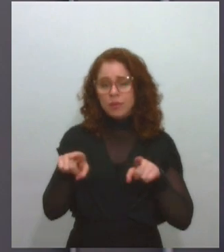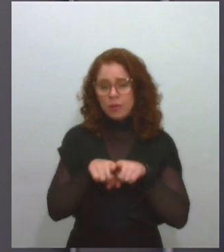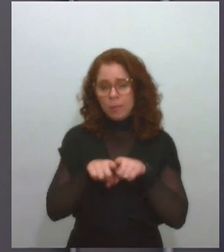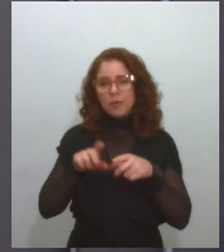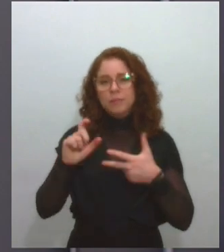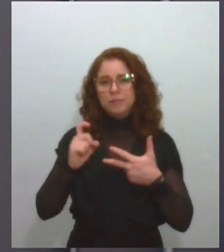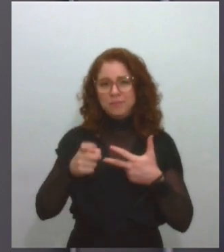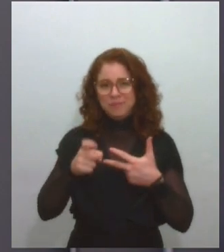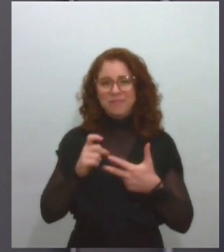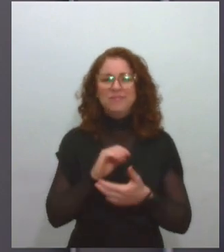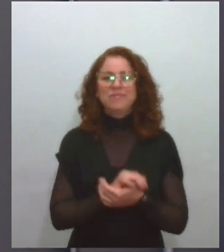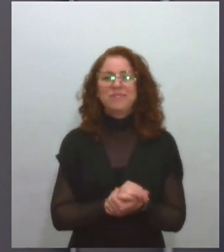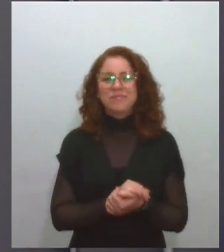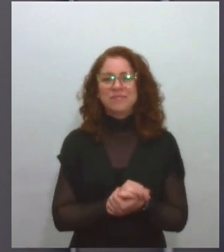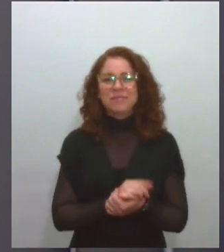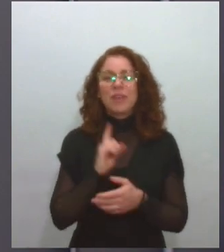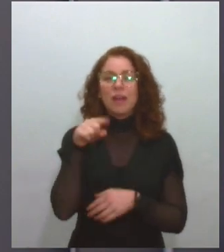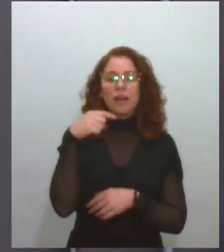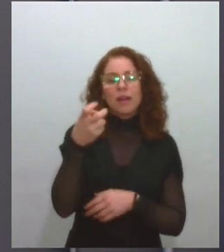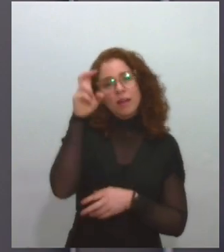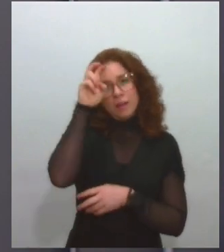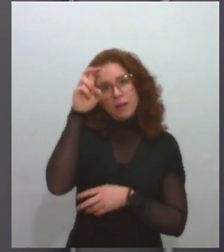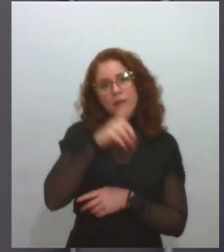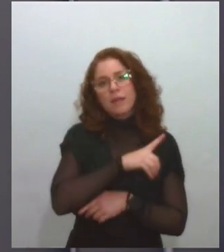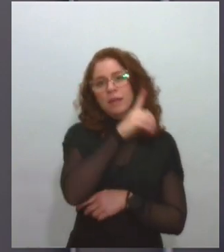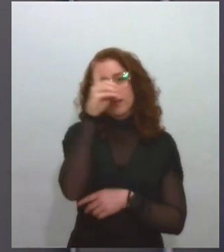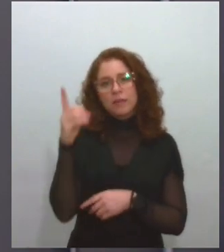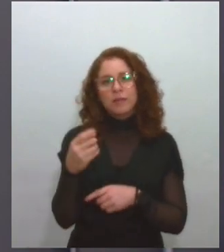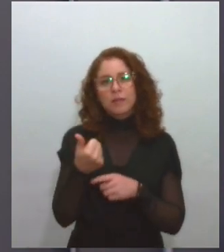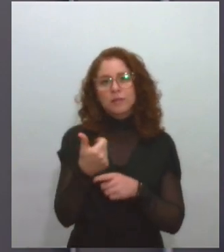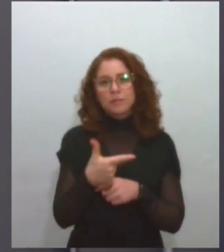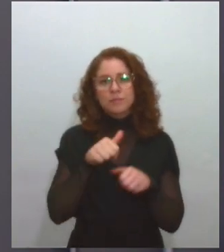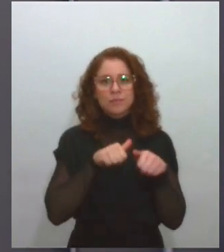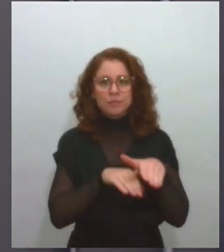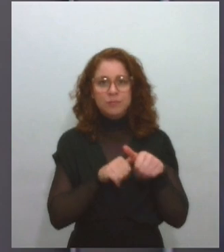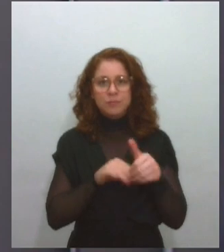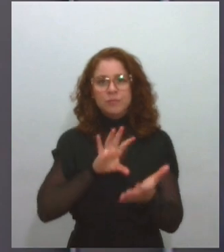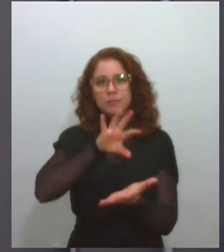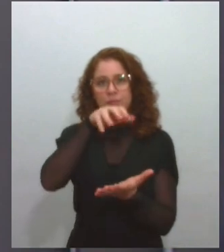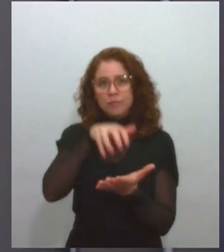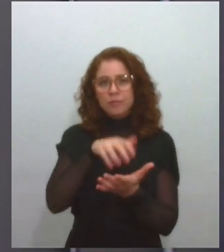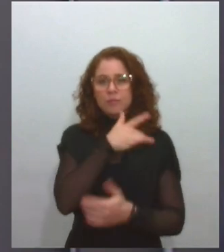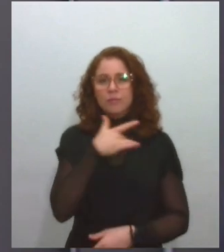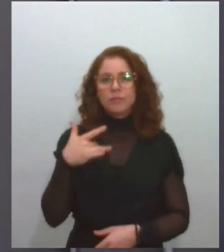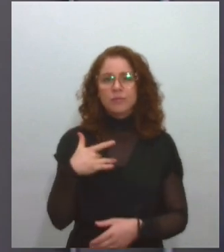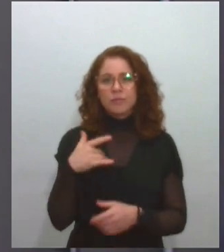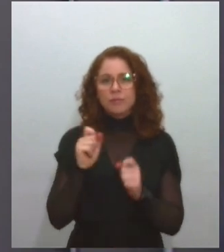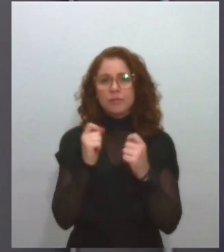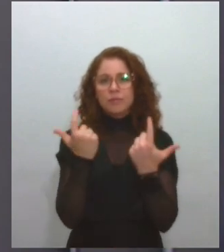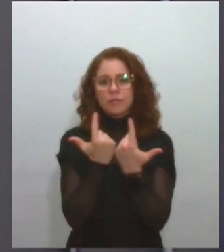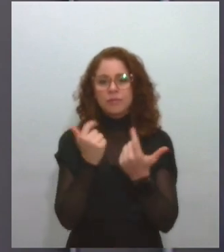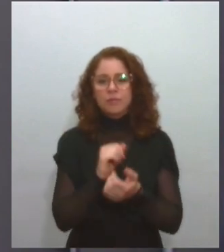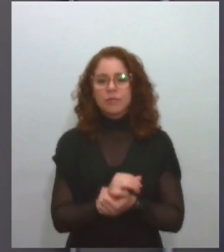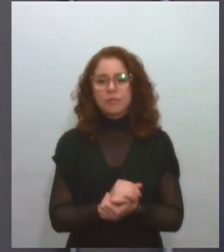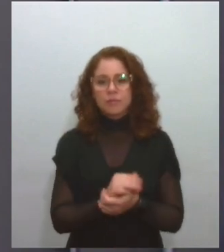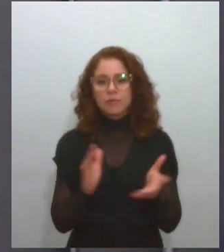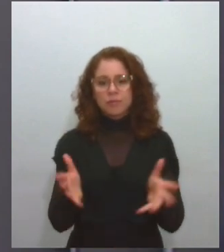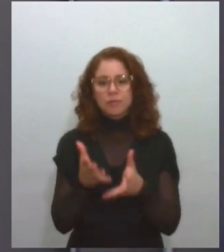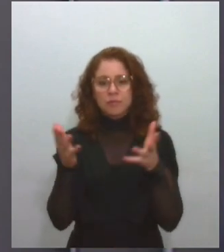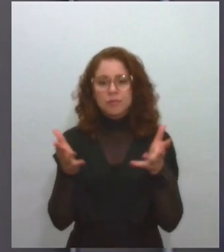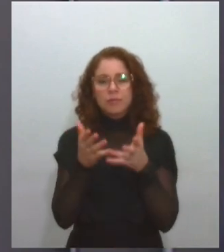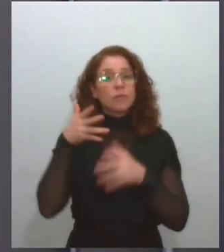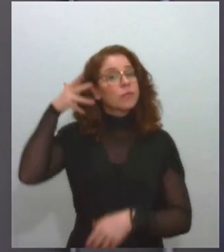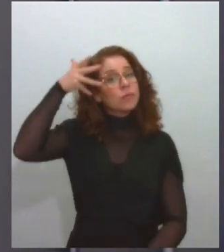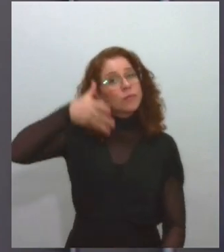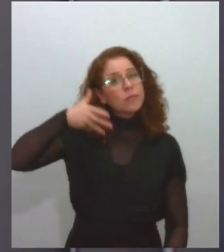E na próxima quinta-feira, dia 12 de setembro, o Núcleo de Saúde da Alese promove uma palestra no auditório